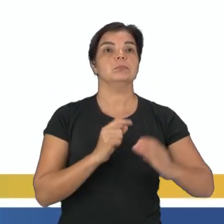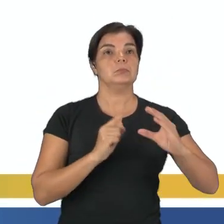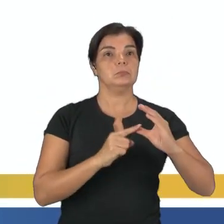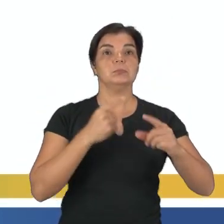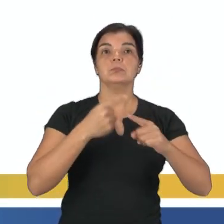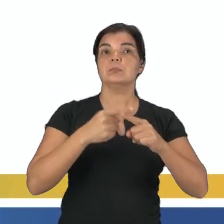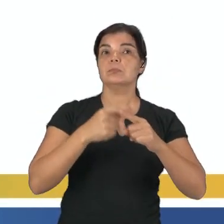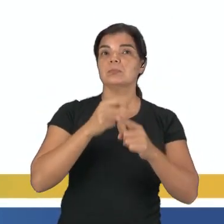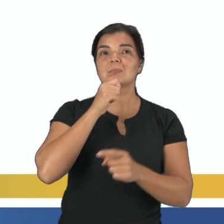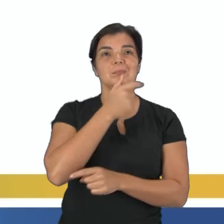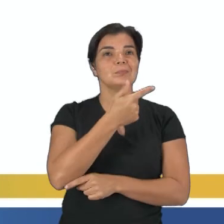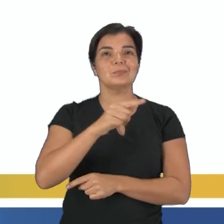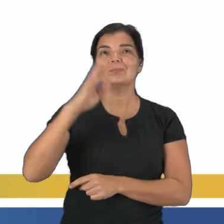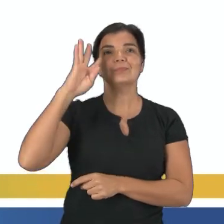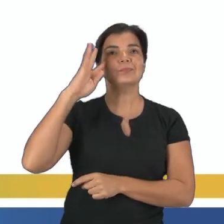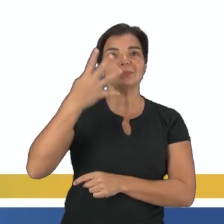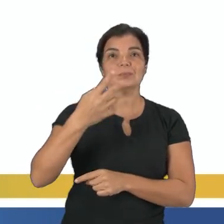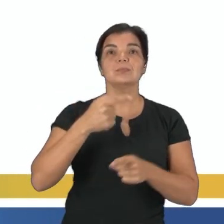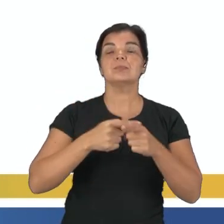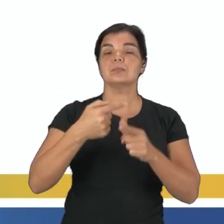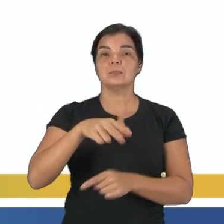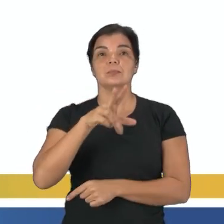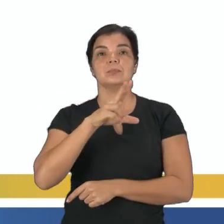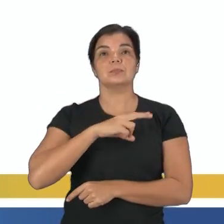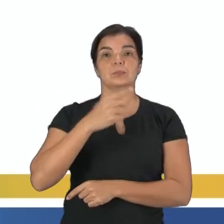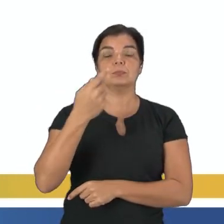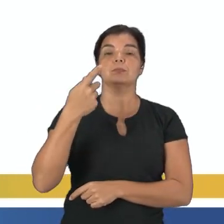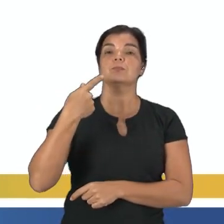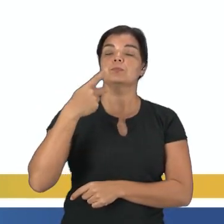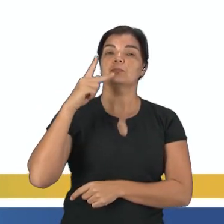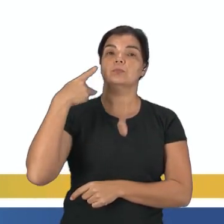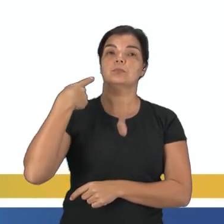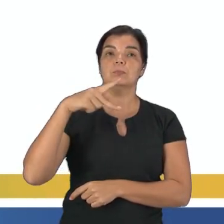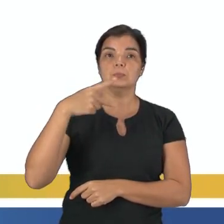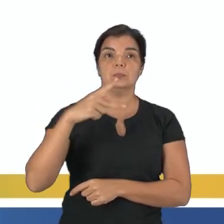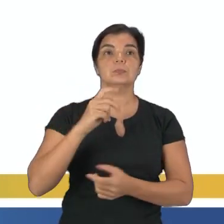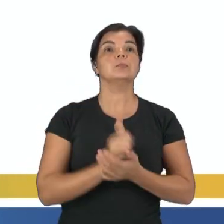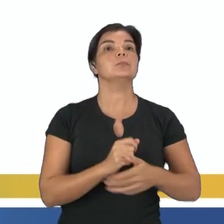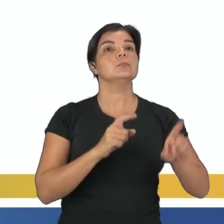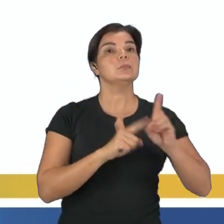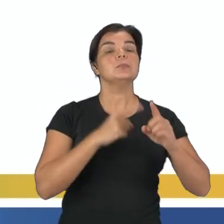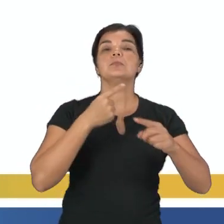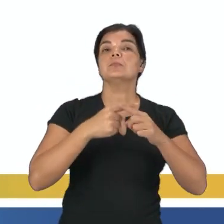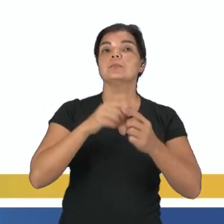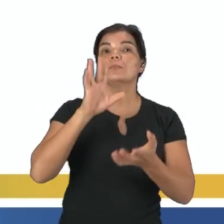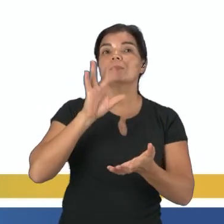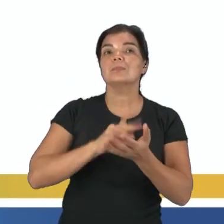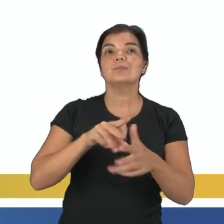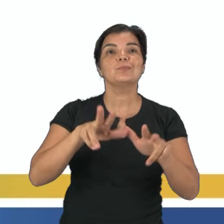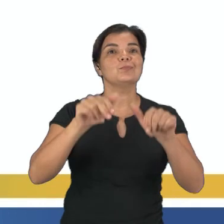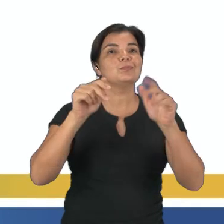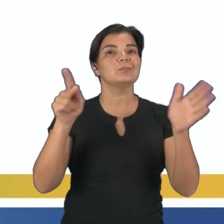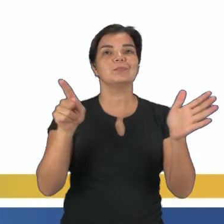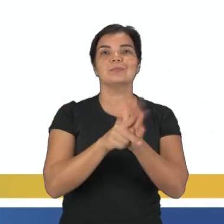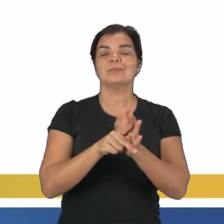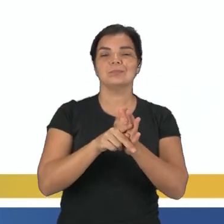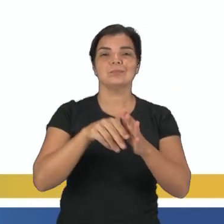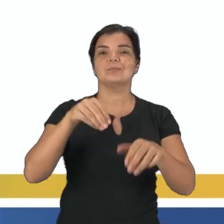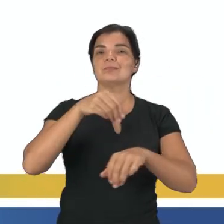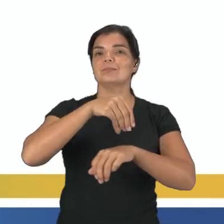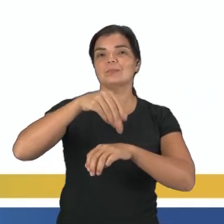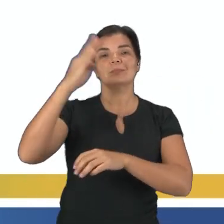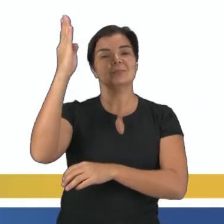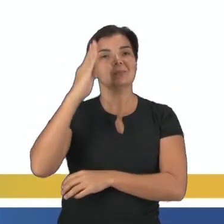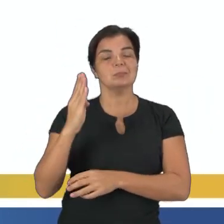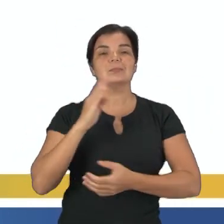independente. C, porque ainda não havia sido resolvida a questão com o Paraguai. Ou D, porque na verdade nunca fez parte